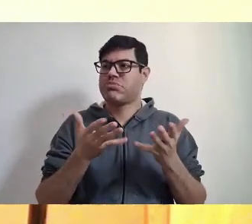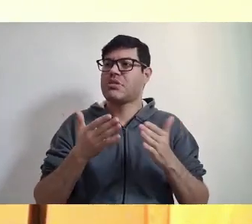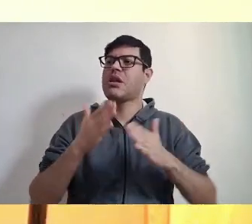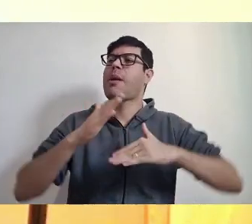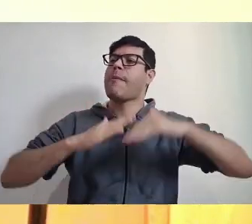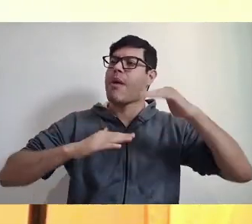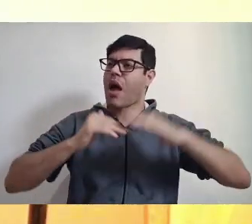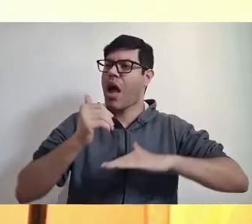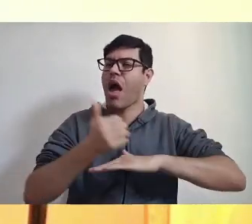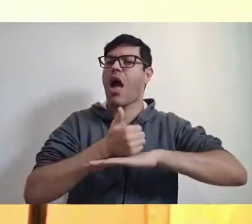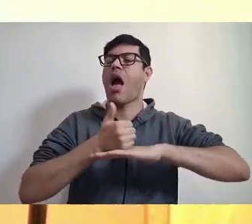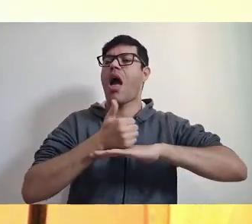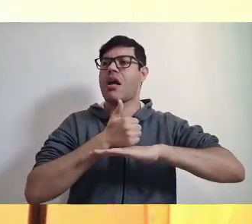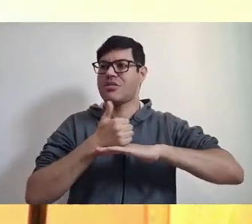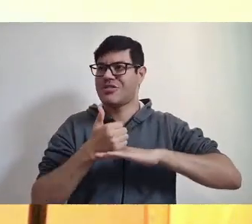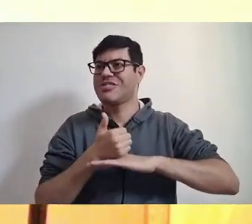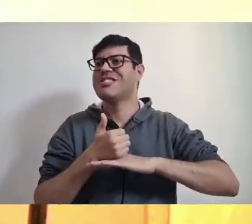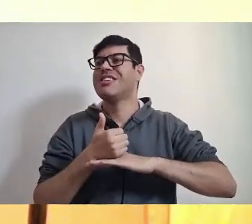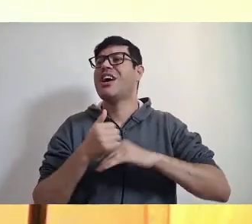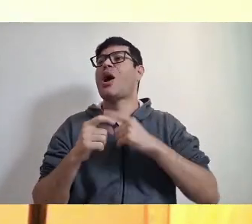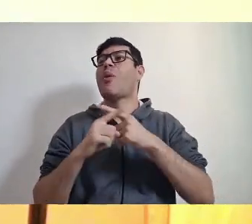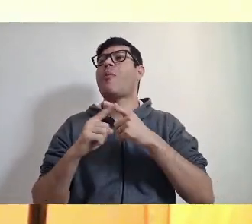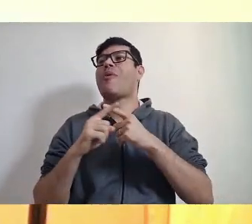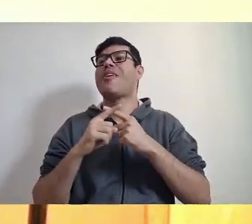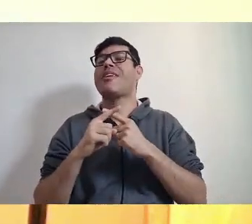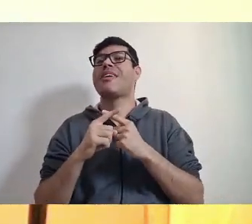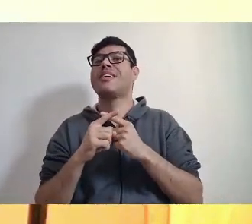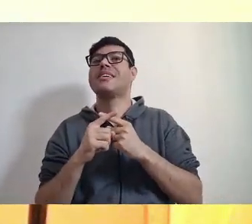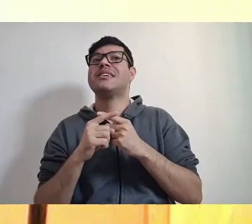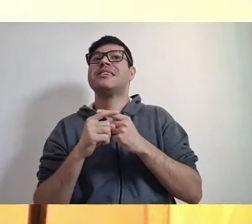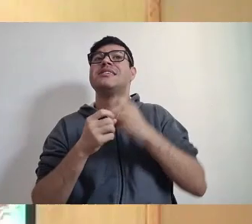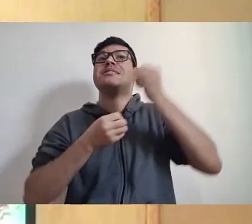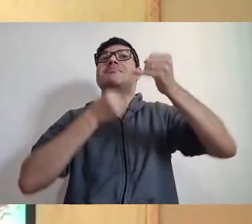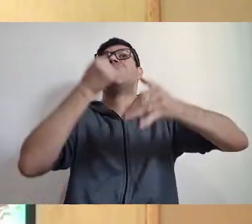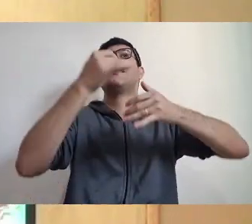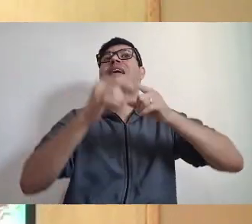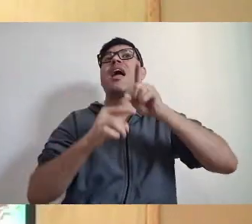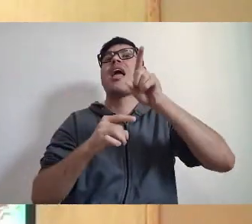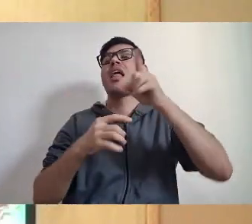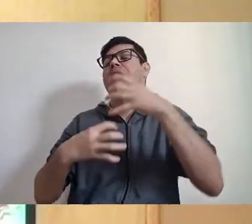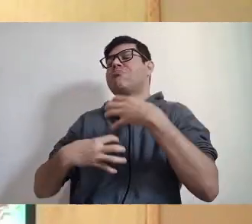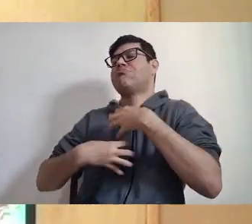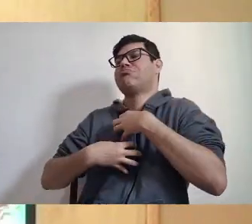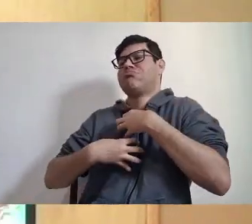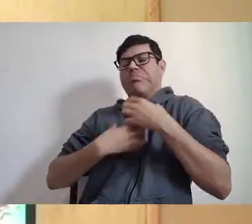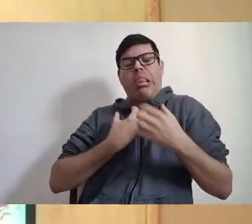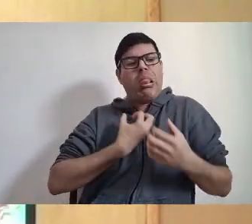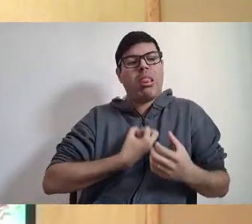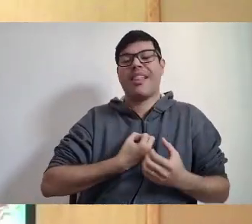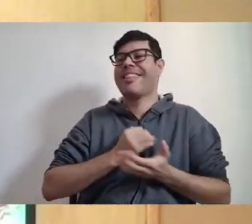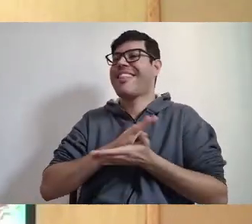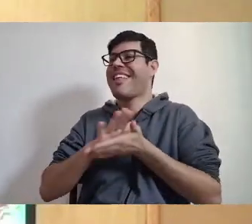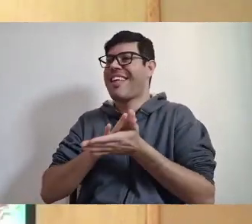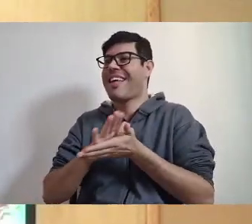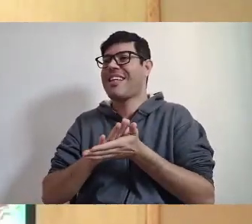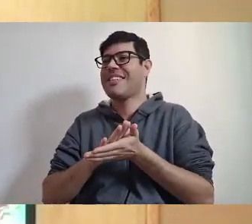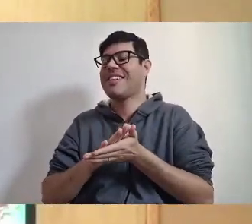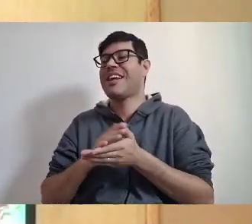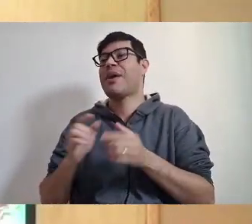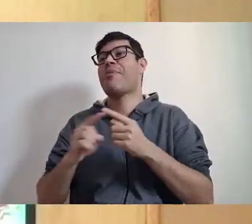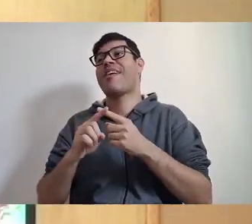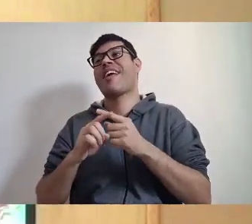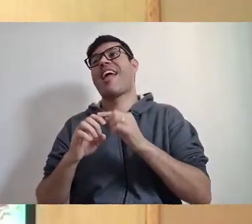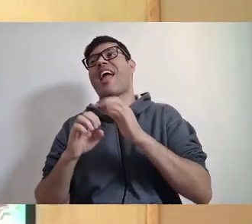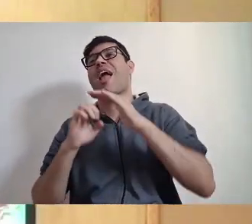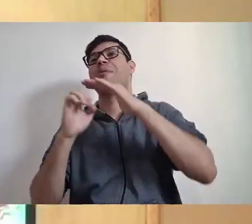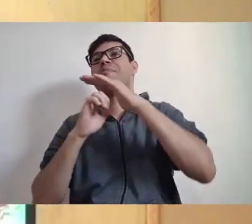em conversar sem magoar os outros e tal, que é difícil, né? Exatamente. Porque existe a política. Se é uma empresa, é uma empresa. Você é presidente